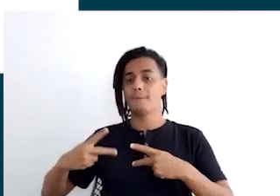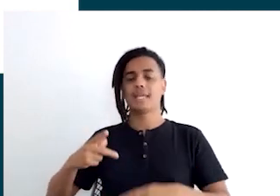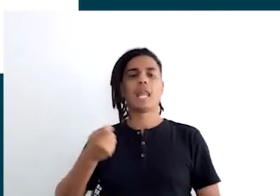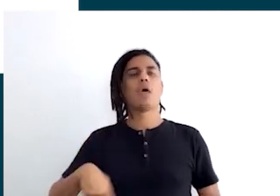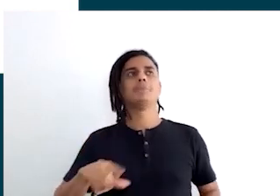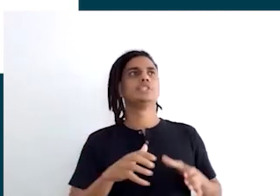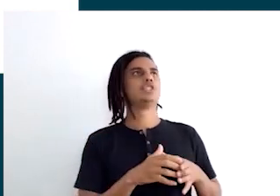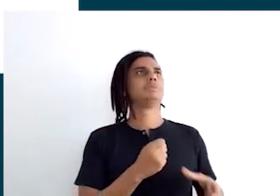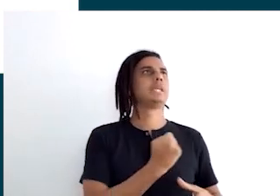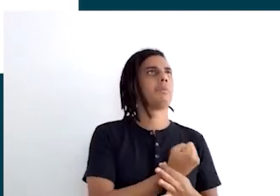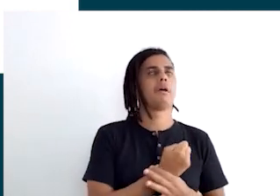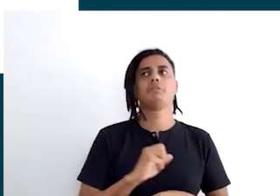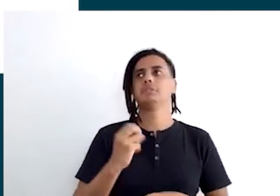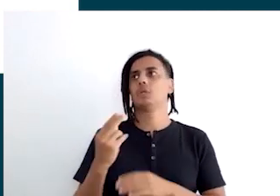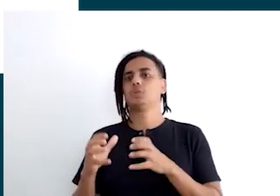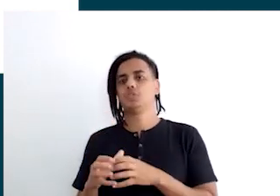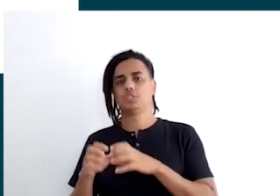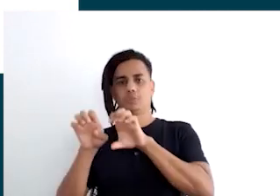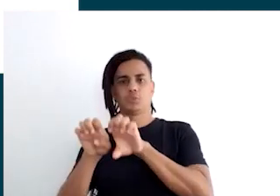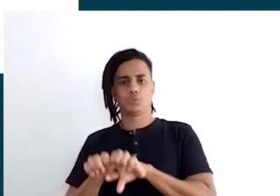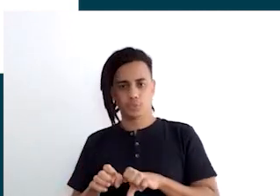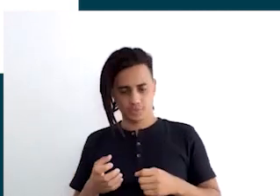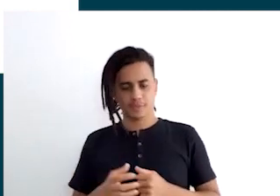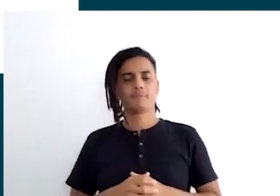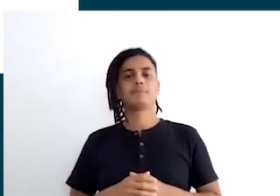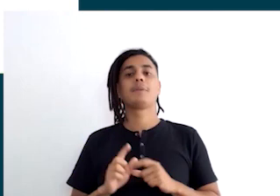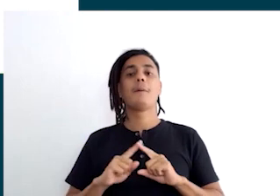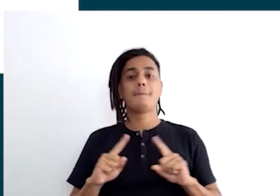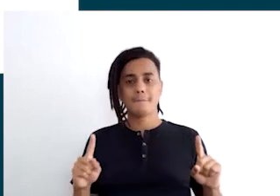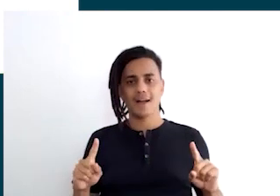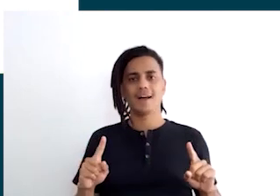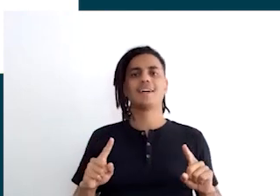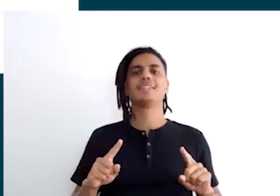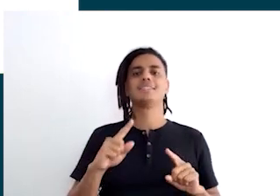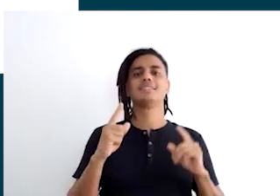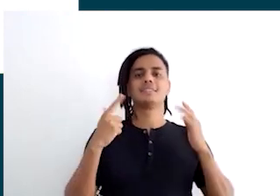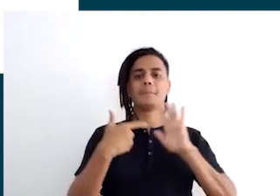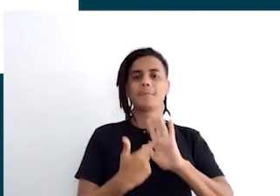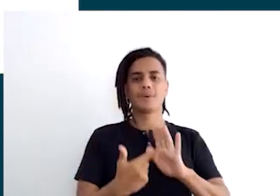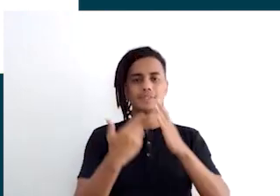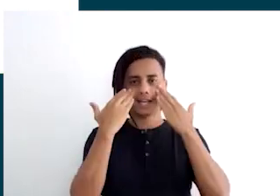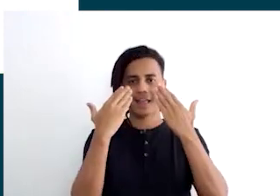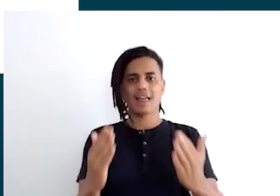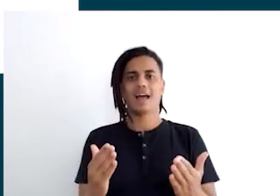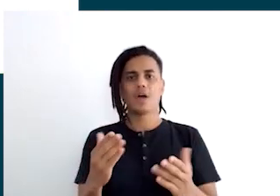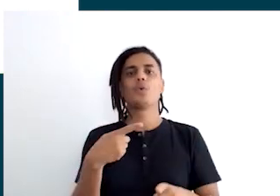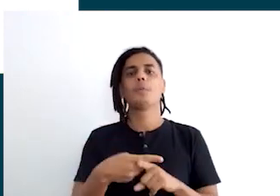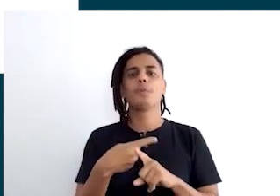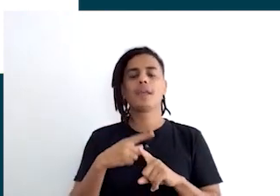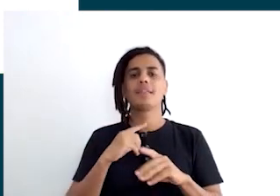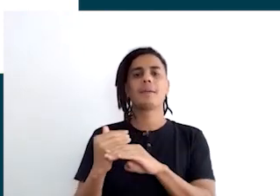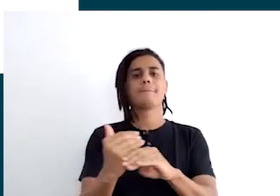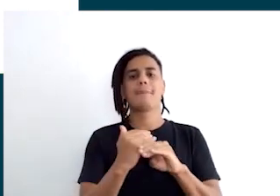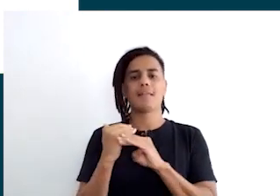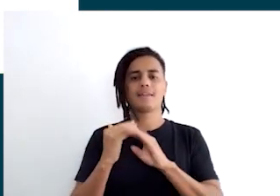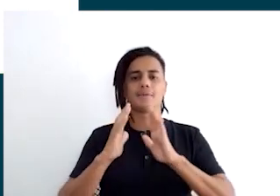ou de infraestrutura, mas também acaba sendo de uma maneira transparente, por causa da parametrização que a gente está